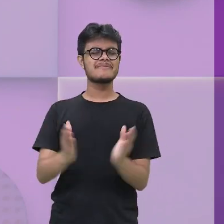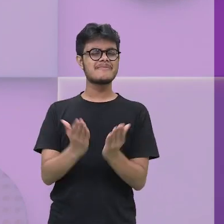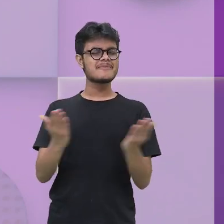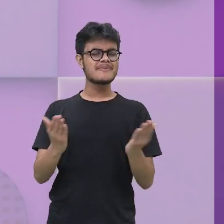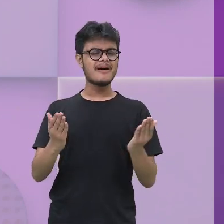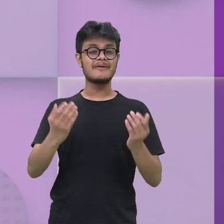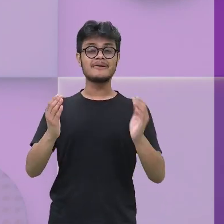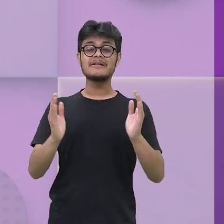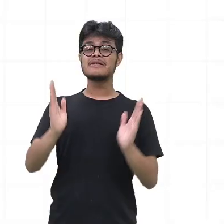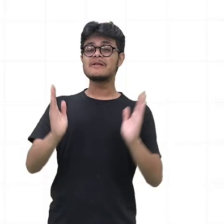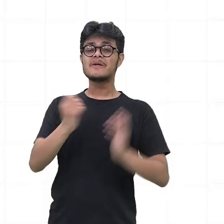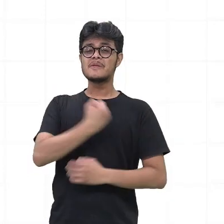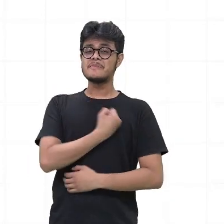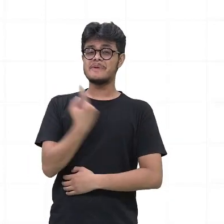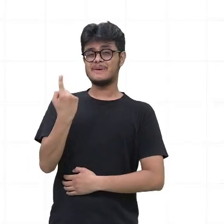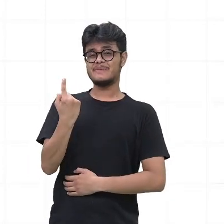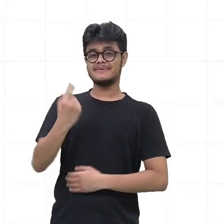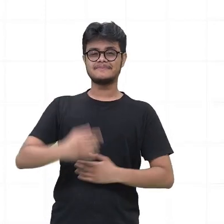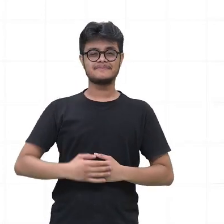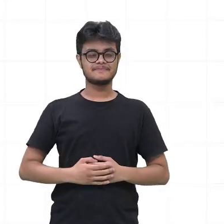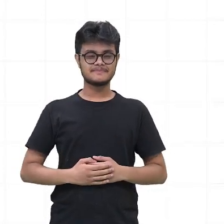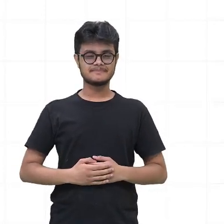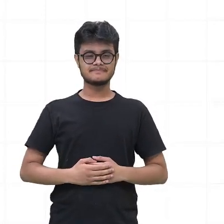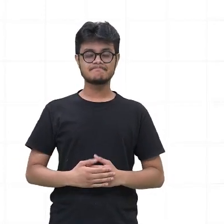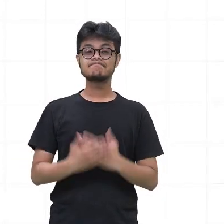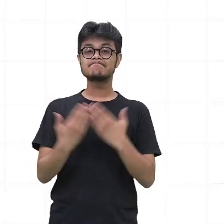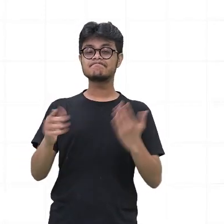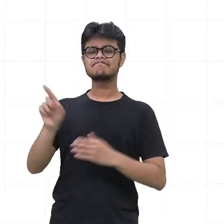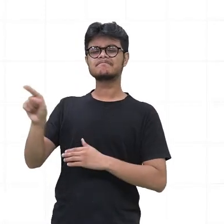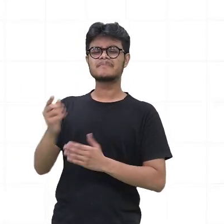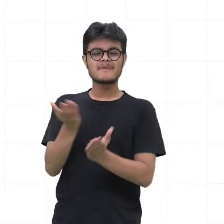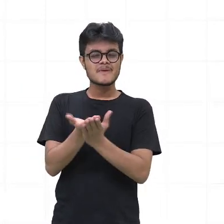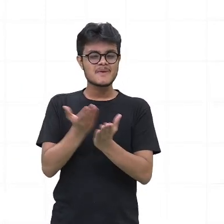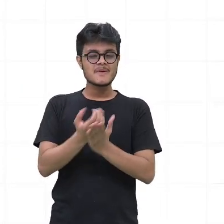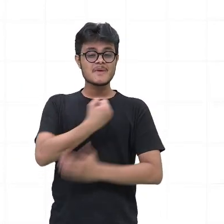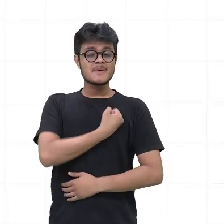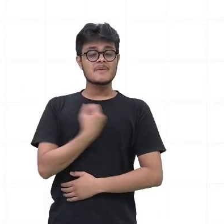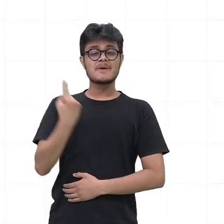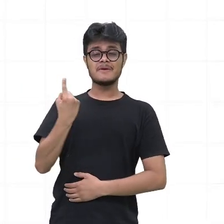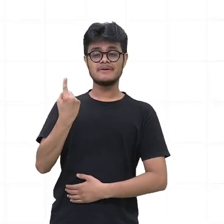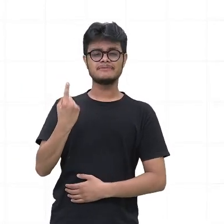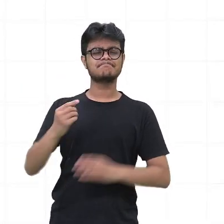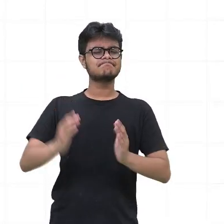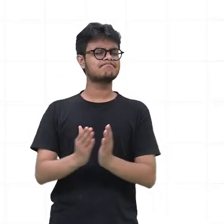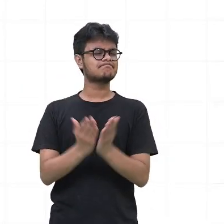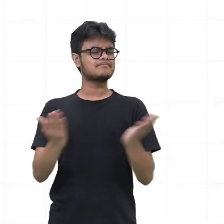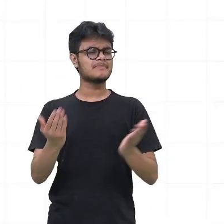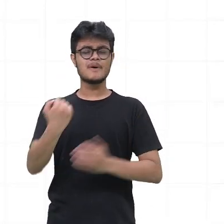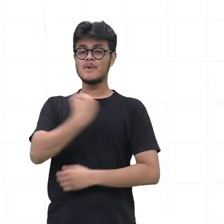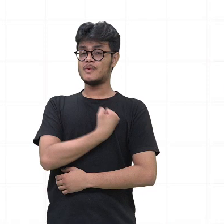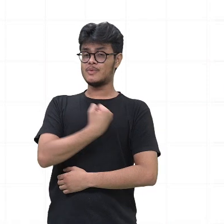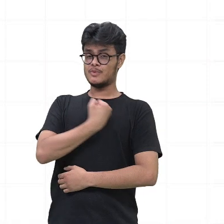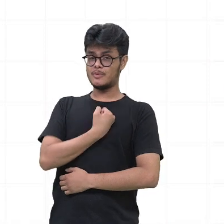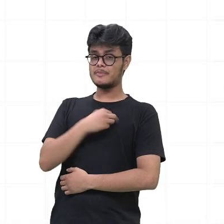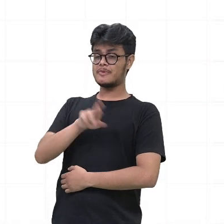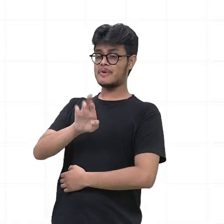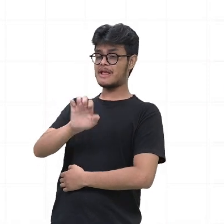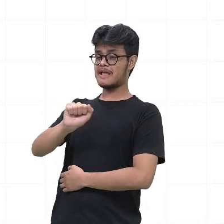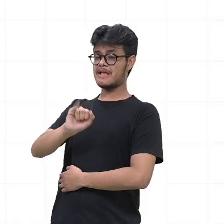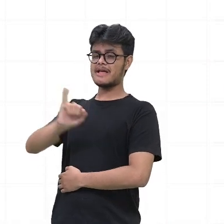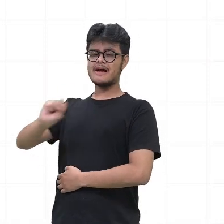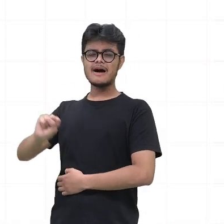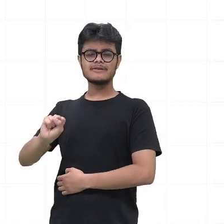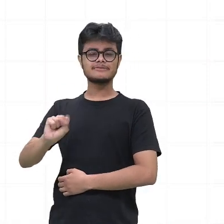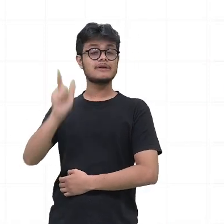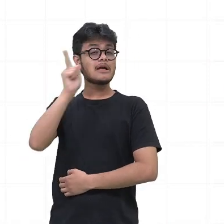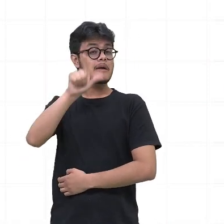de número 1. Aula de número 1, necessidade dos números reais para medir qualquer